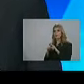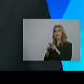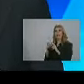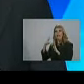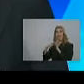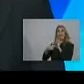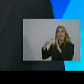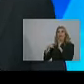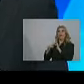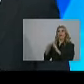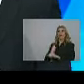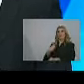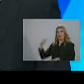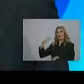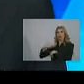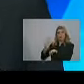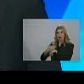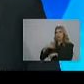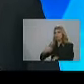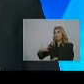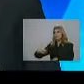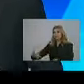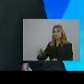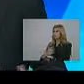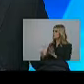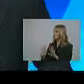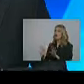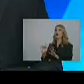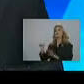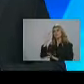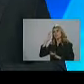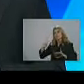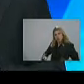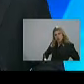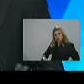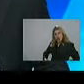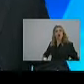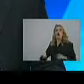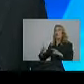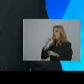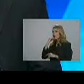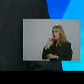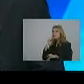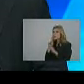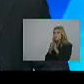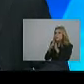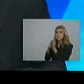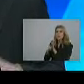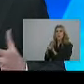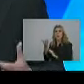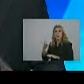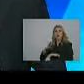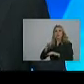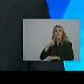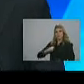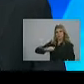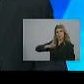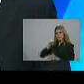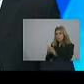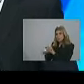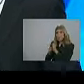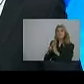a vida do taxista, que como o senhor bem colocou, sofre fazendo 4 vistorias no ano. As fiscalizações